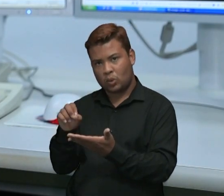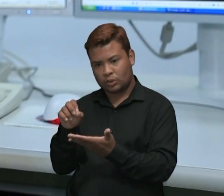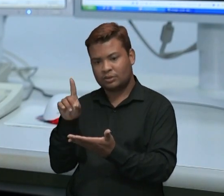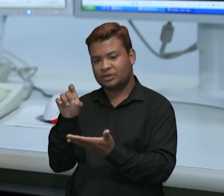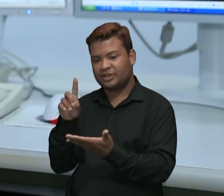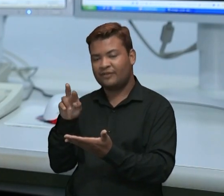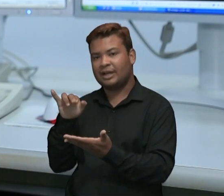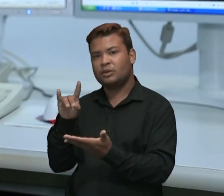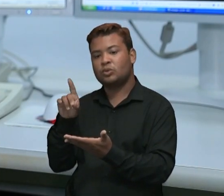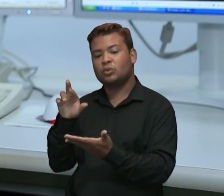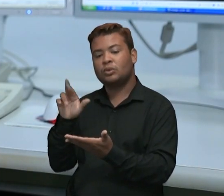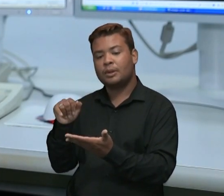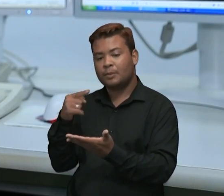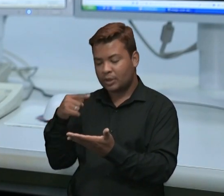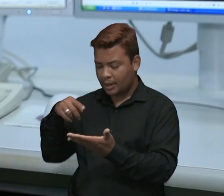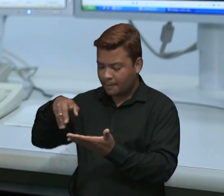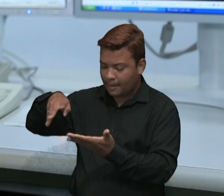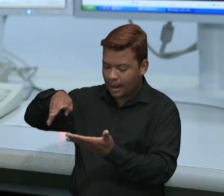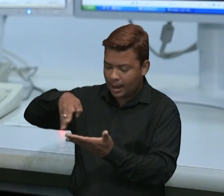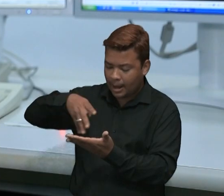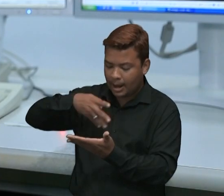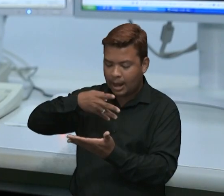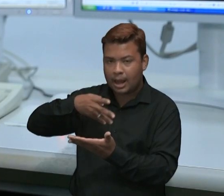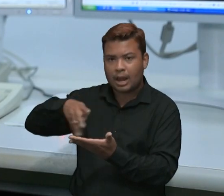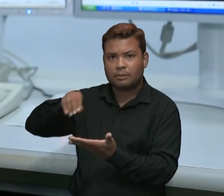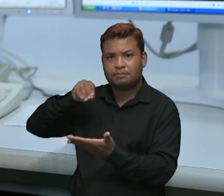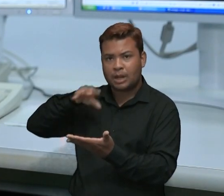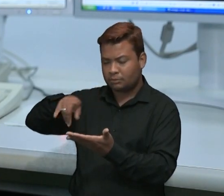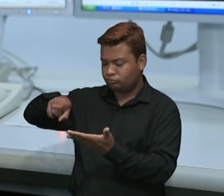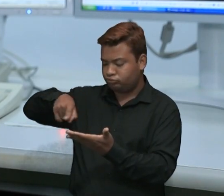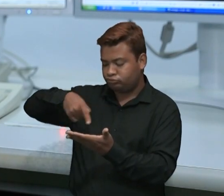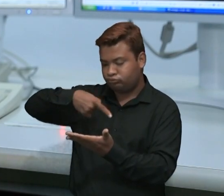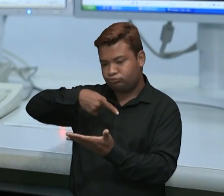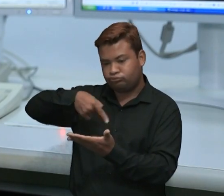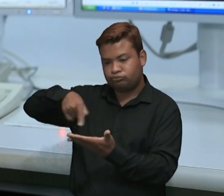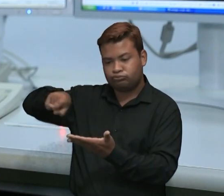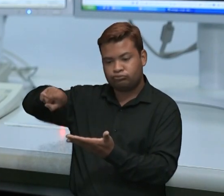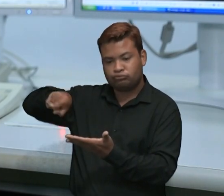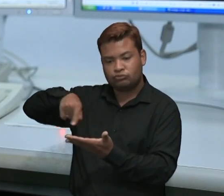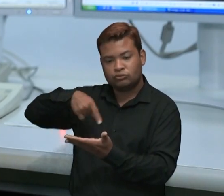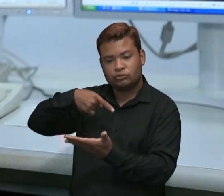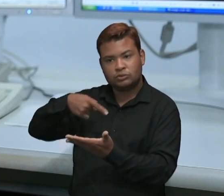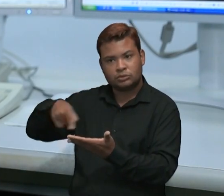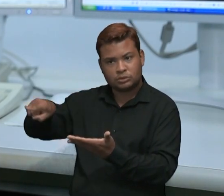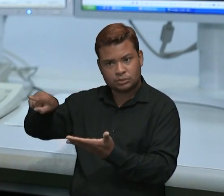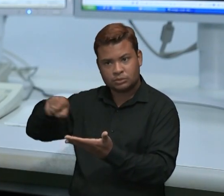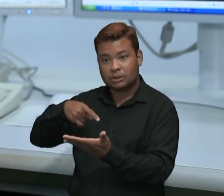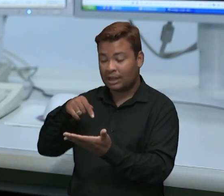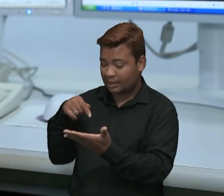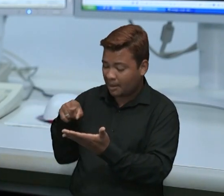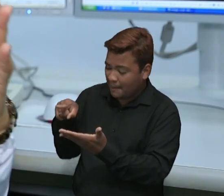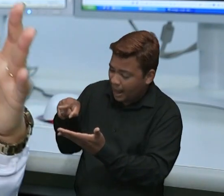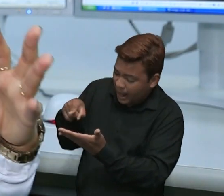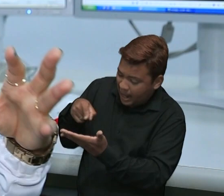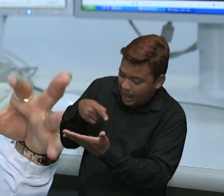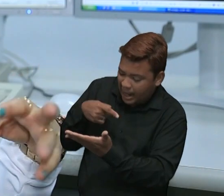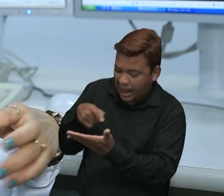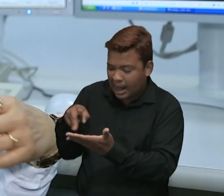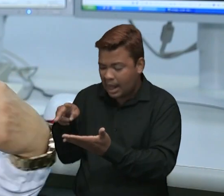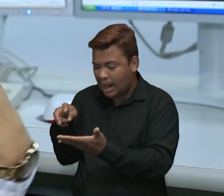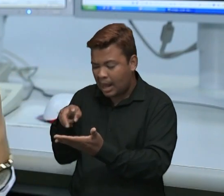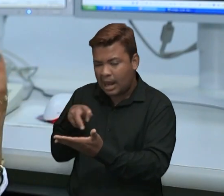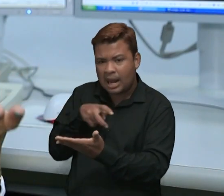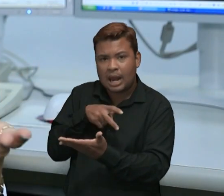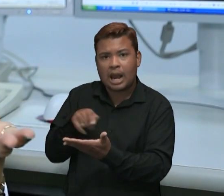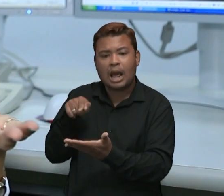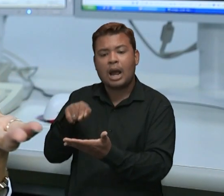feixe eletrônico ele vai varrer a amostra. E à medida com que ele vai varrendo a amostra,